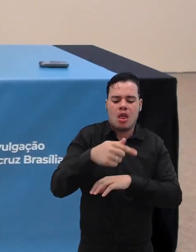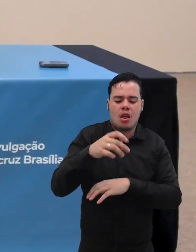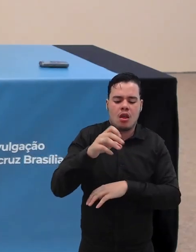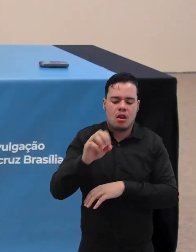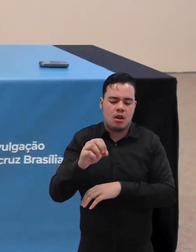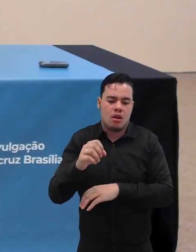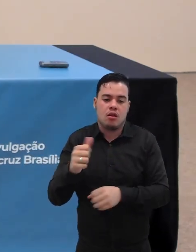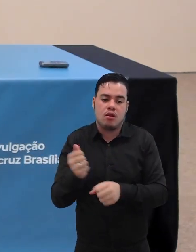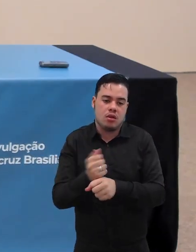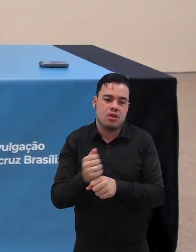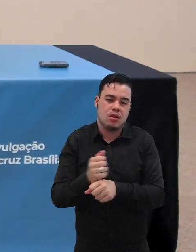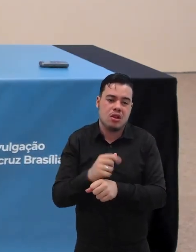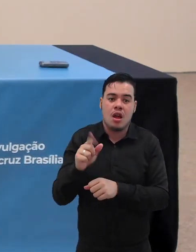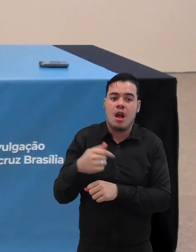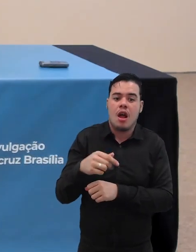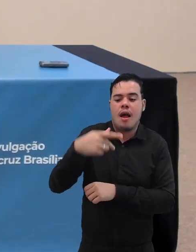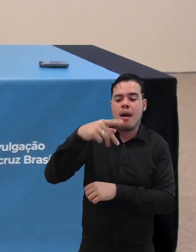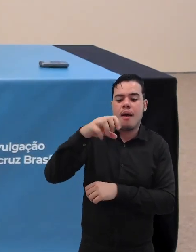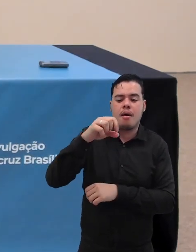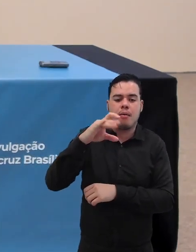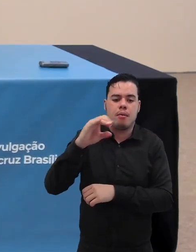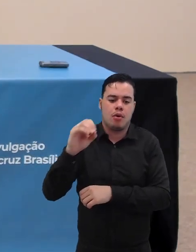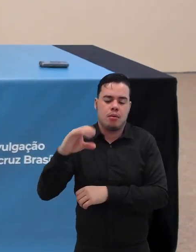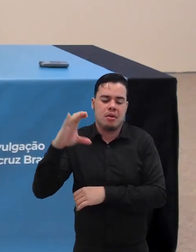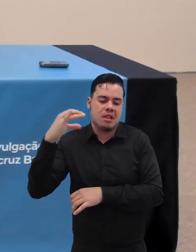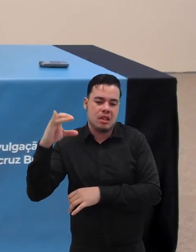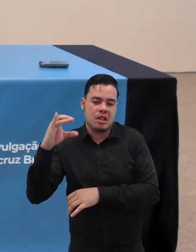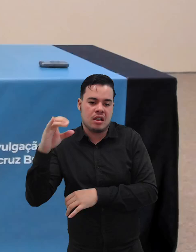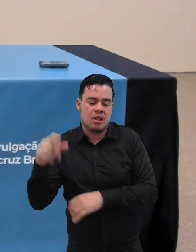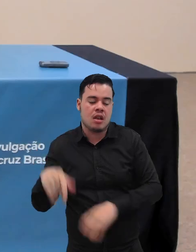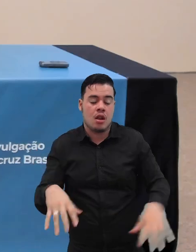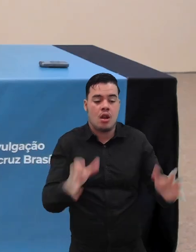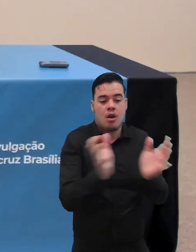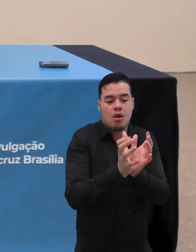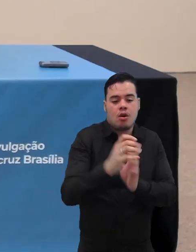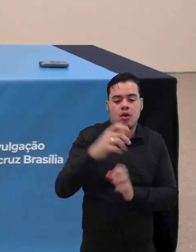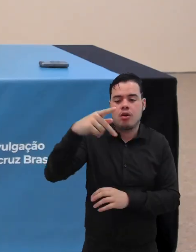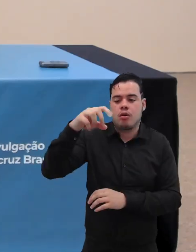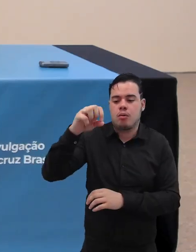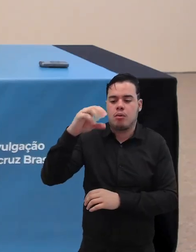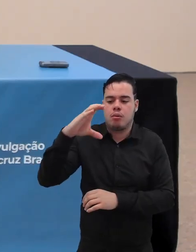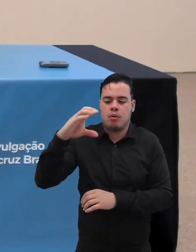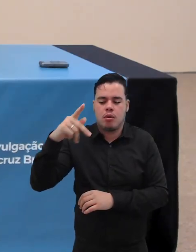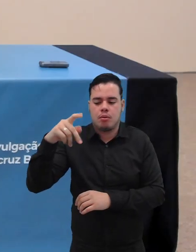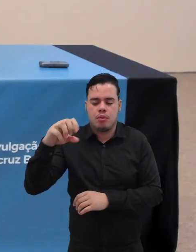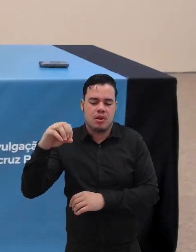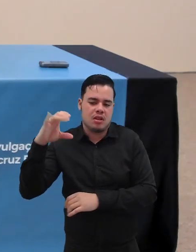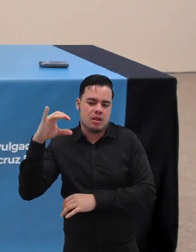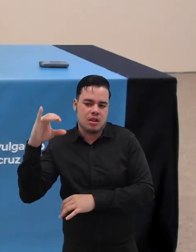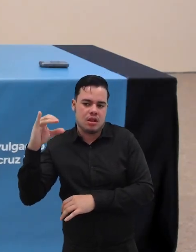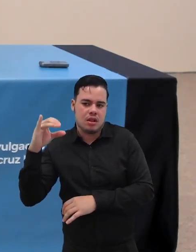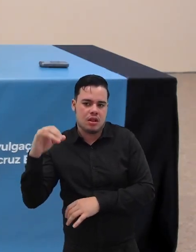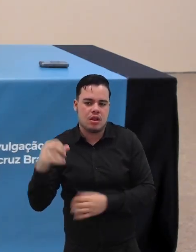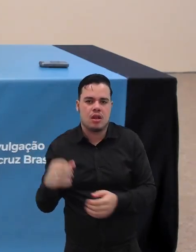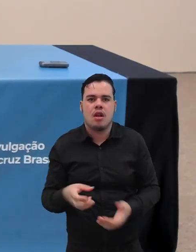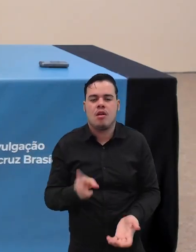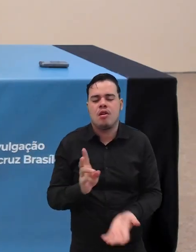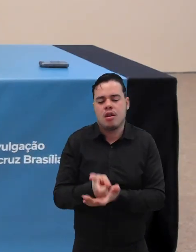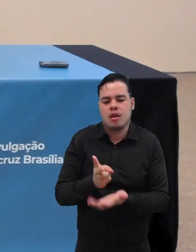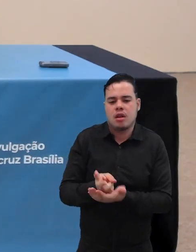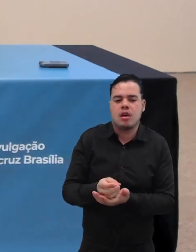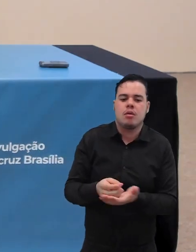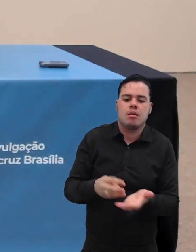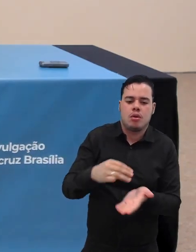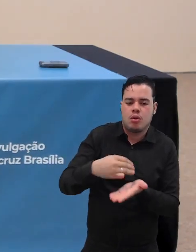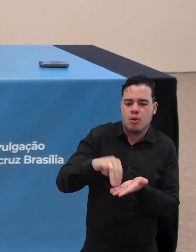já falavam, é Pop Ciência, a galera do Pop e tal. Era um apelido que estava ali nos grupos de WhatsApp, que estava